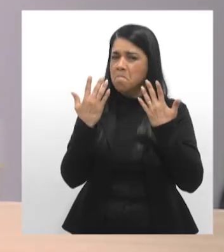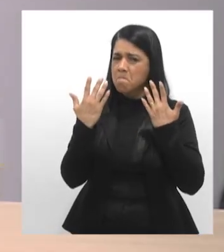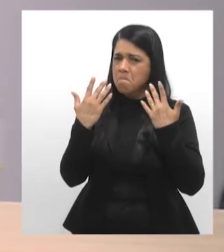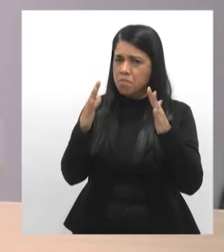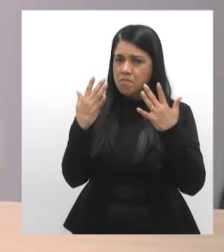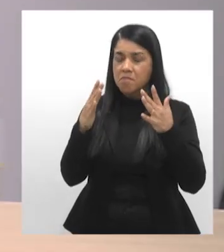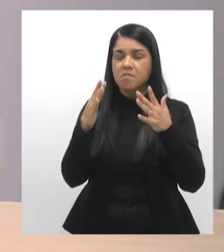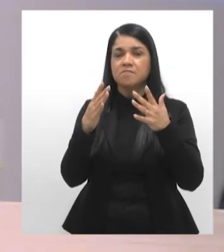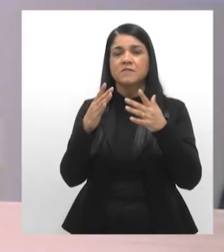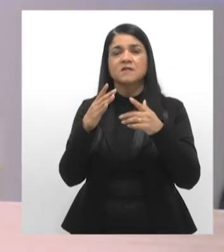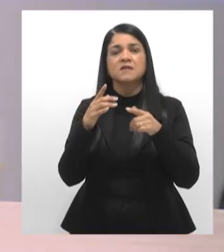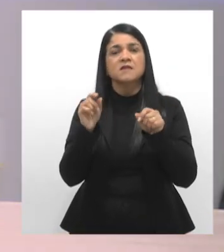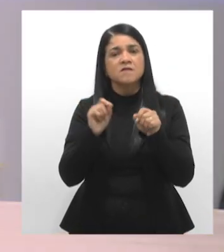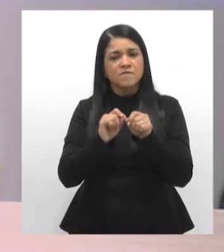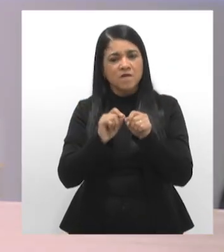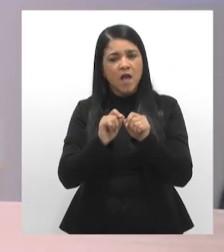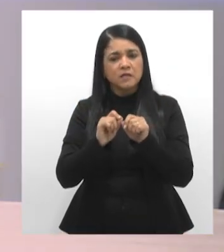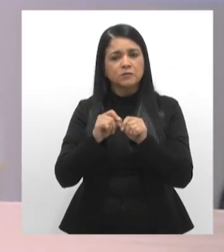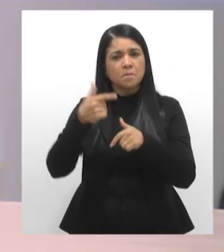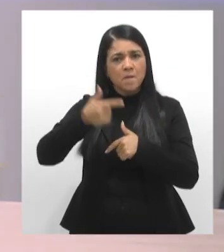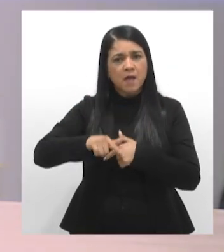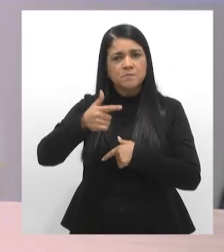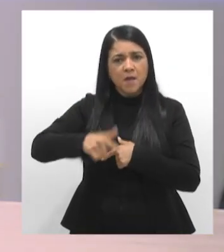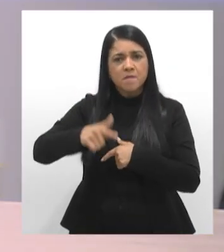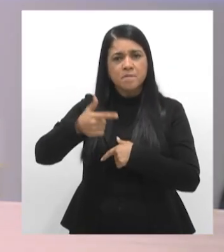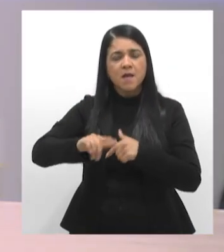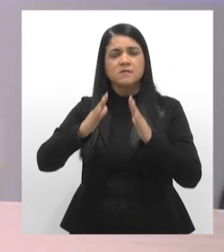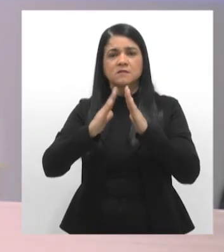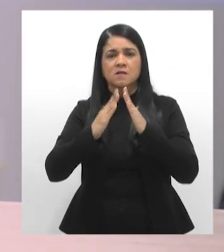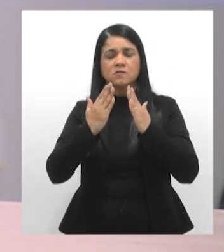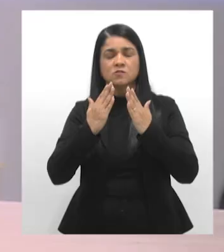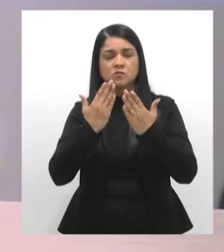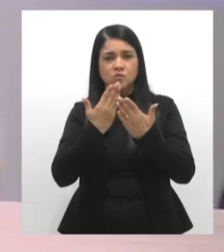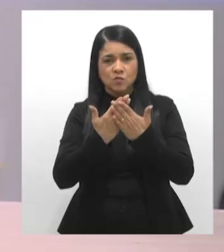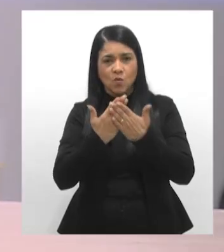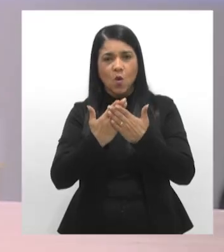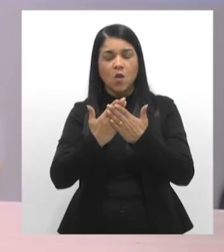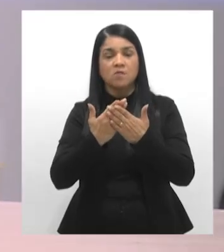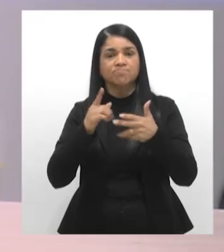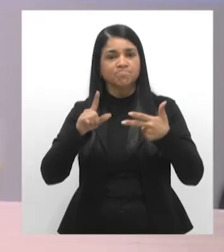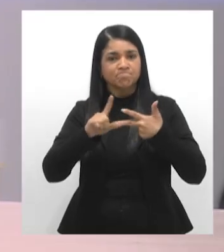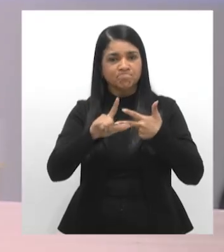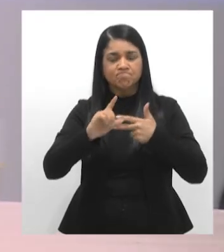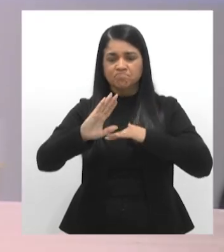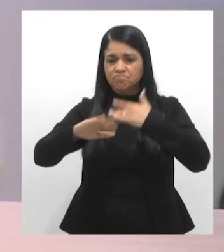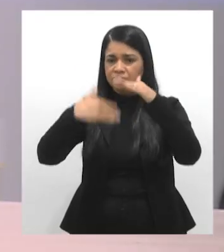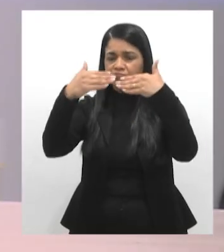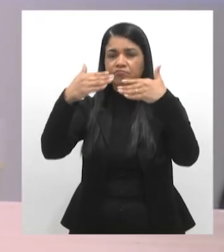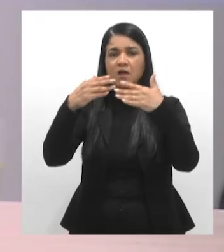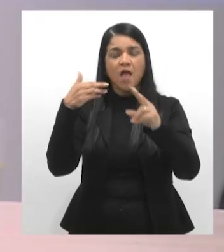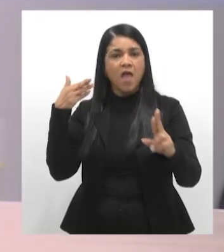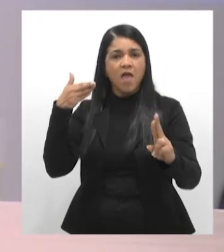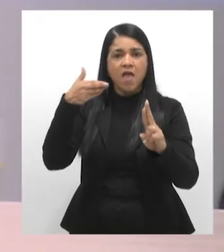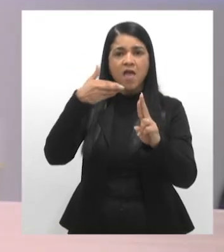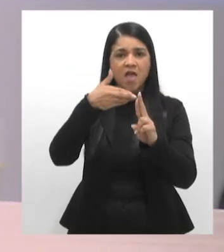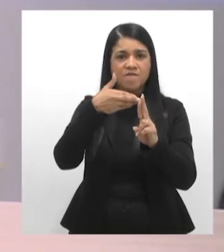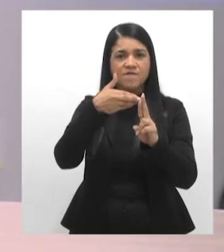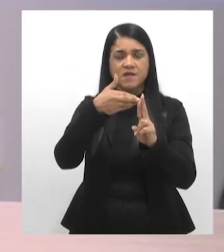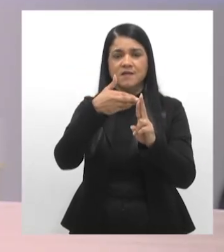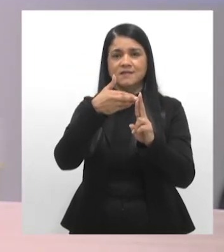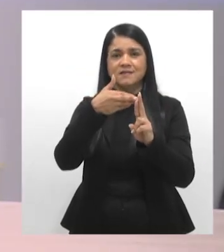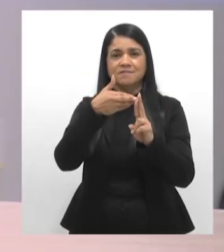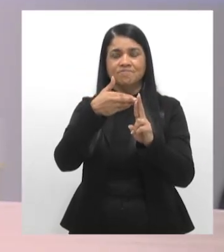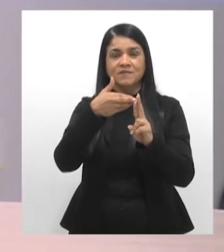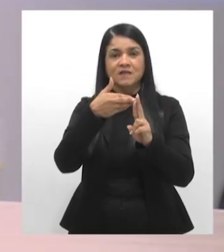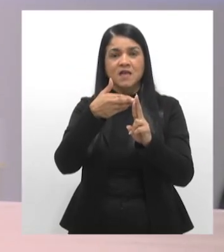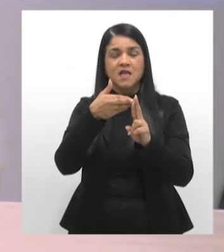cada vez mais, essa escola cresça e seja uma escola de referência entre as escolas de governo que